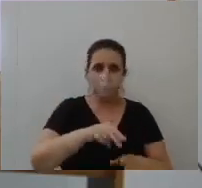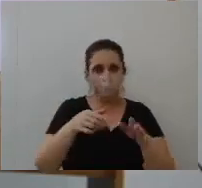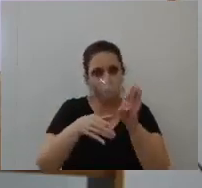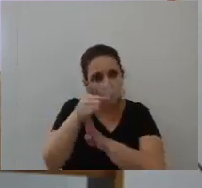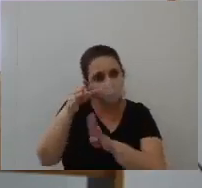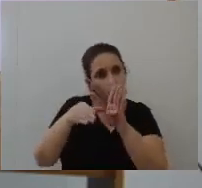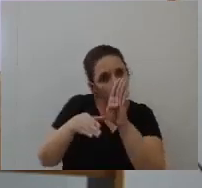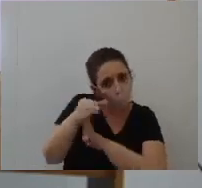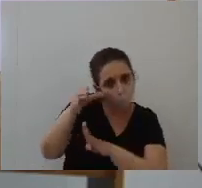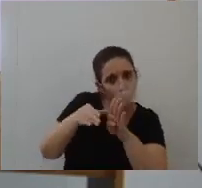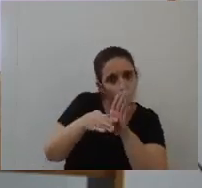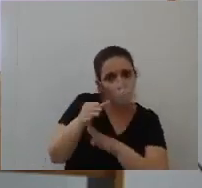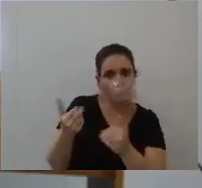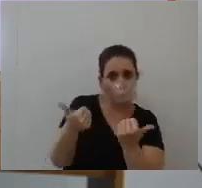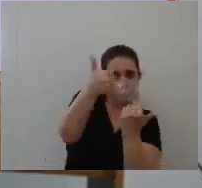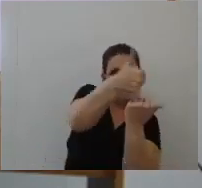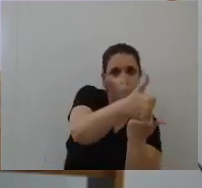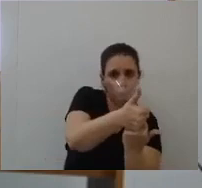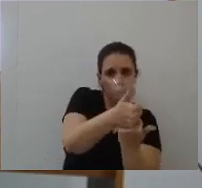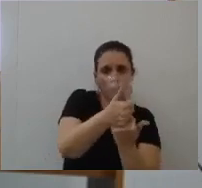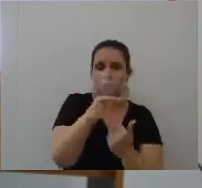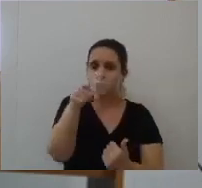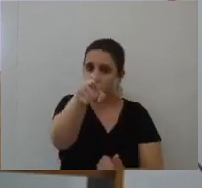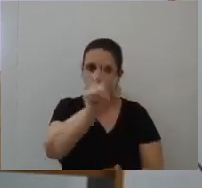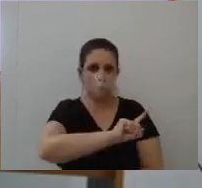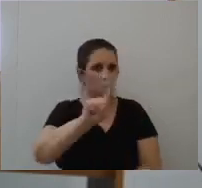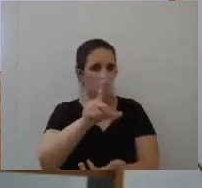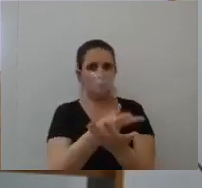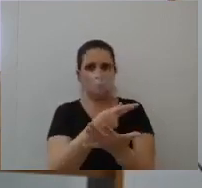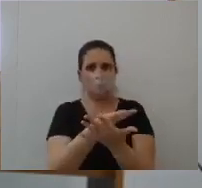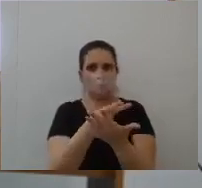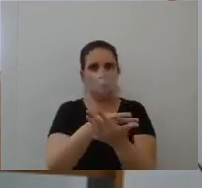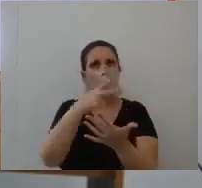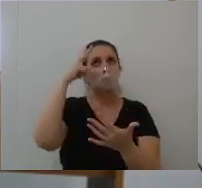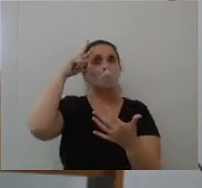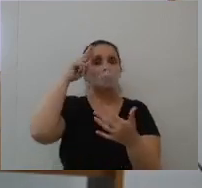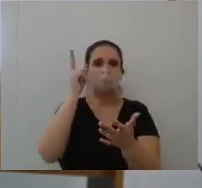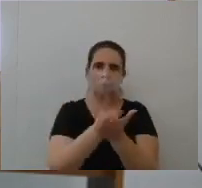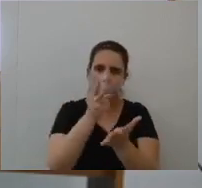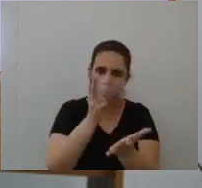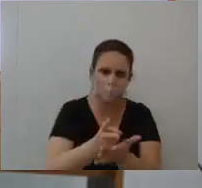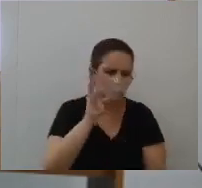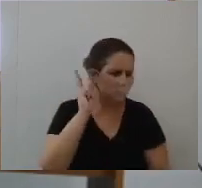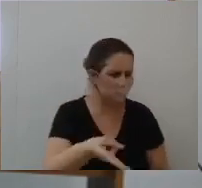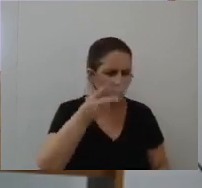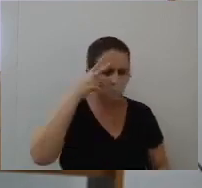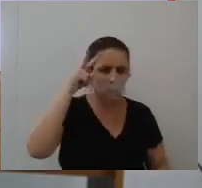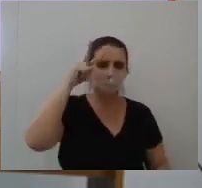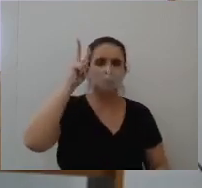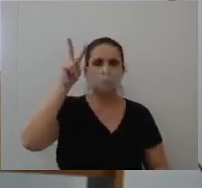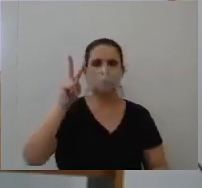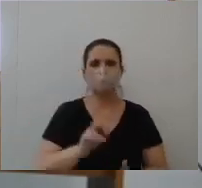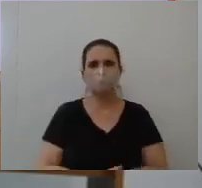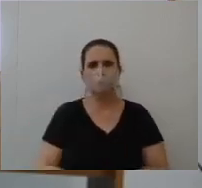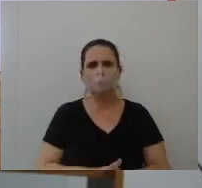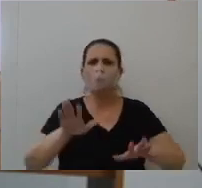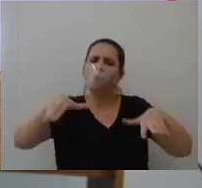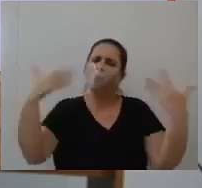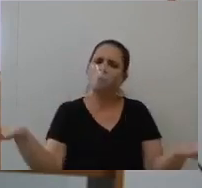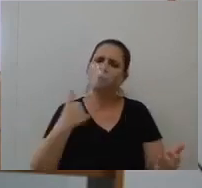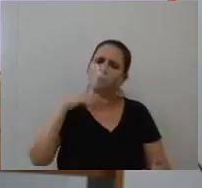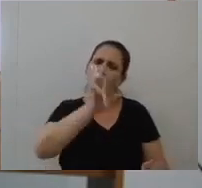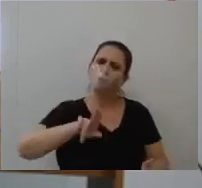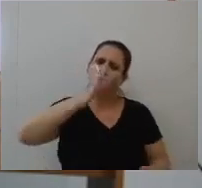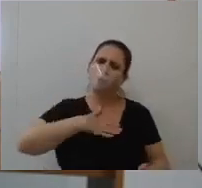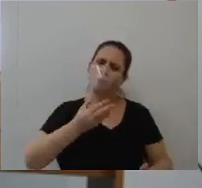de substituição, você não erra o valor semântico das conjunções. Luiz, quando é que eu vou usar isso na